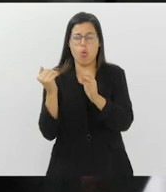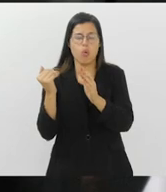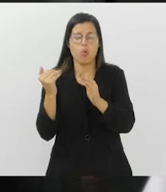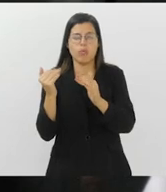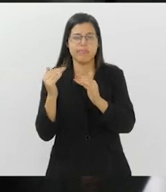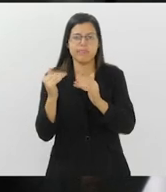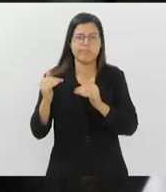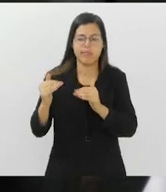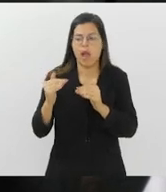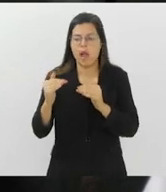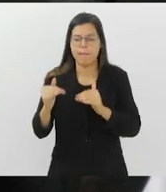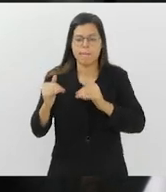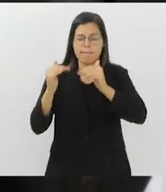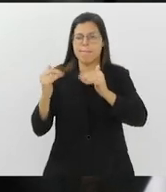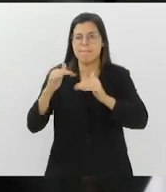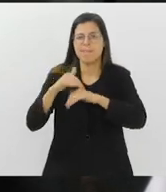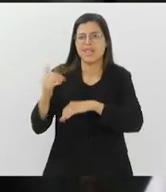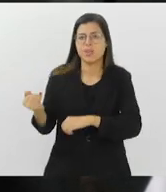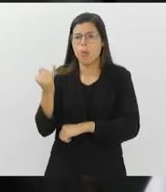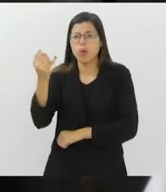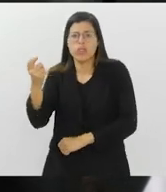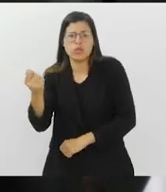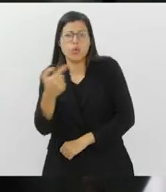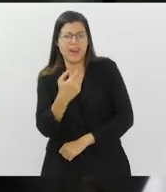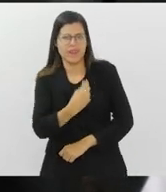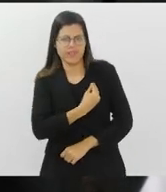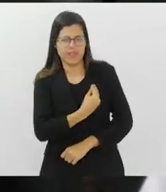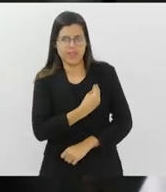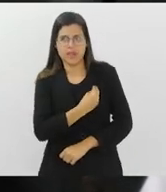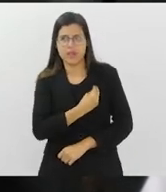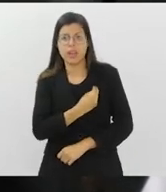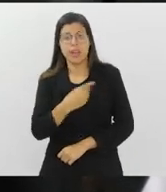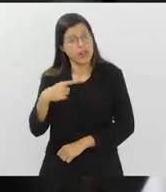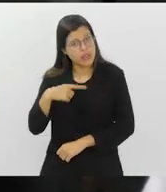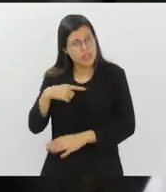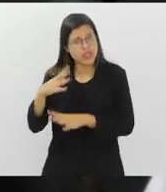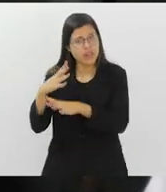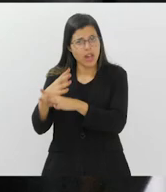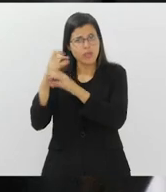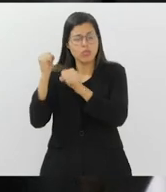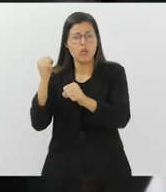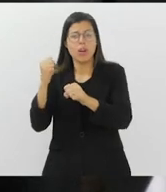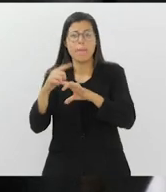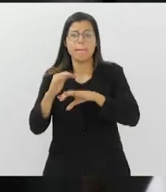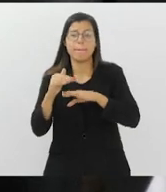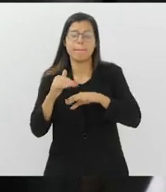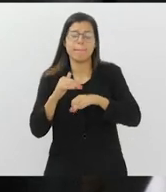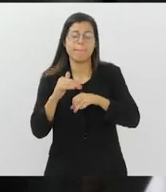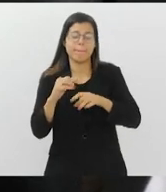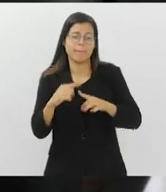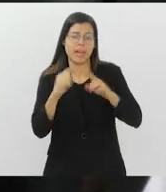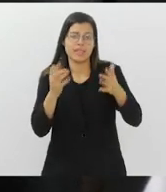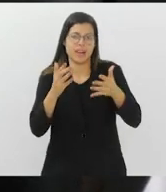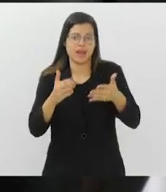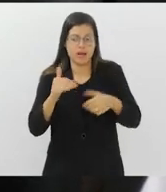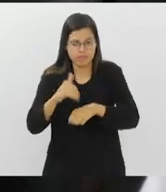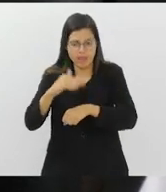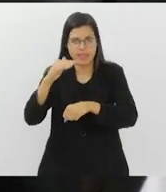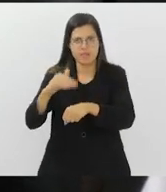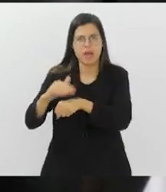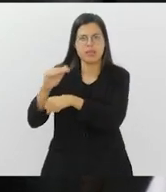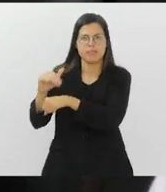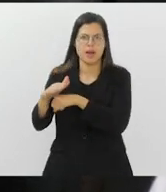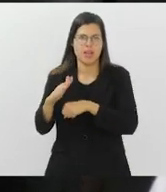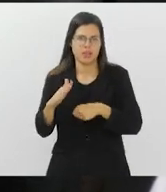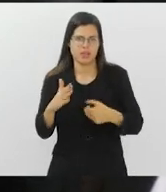lucro, muito lucro, só que eles querem mais lucro. Eles são um cartel, não tem outra explicação. Então, o que